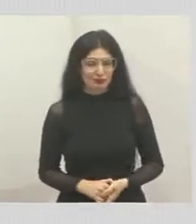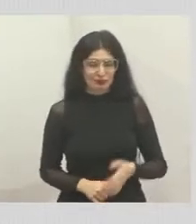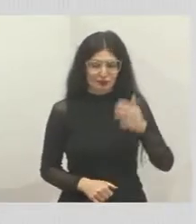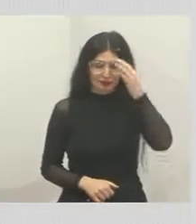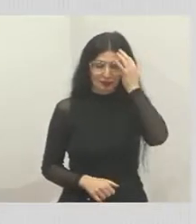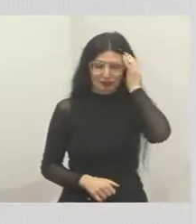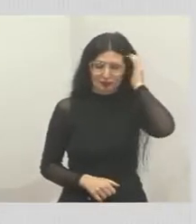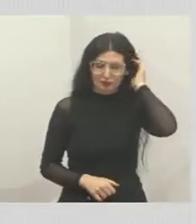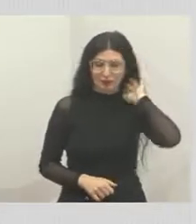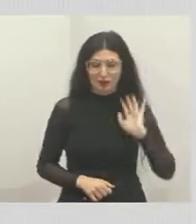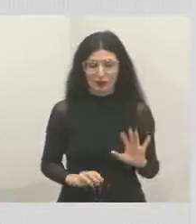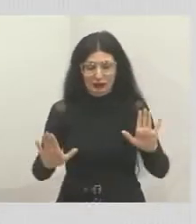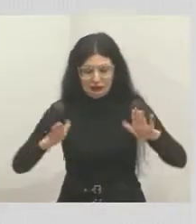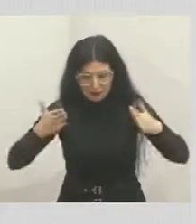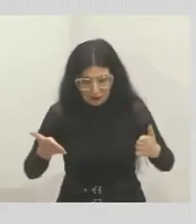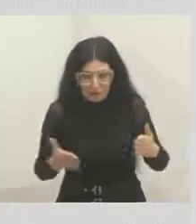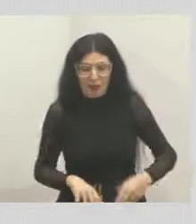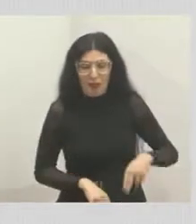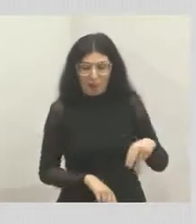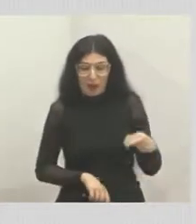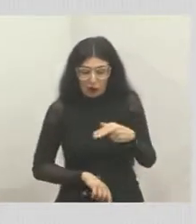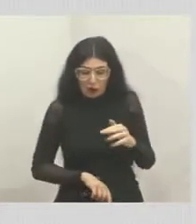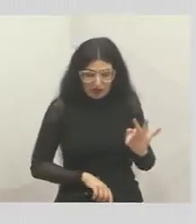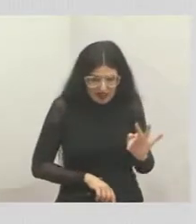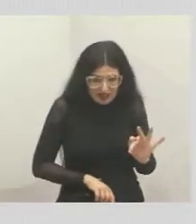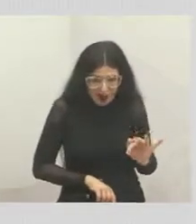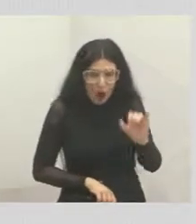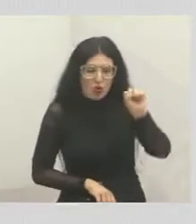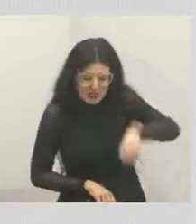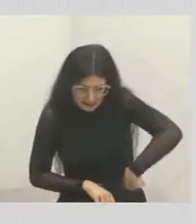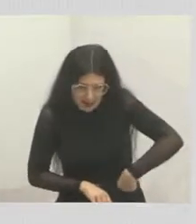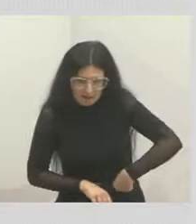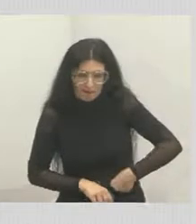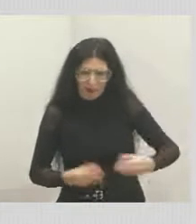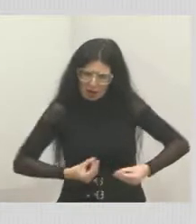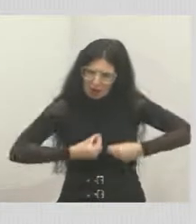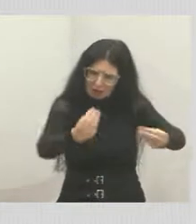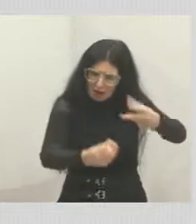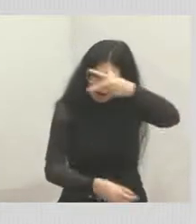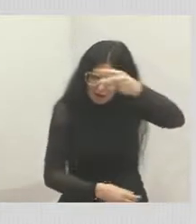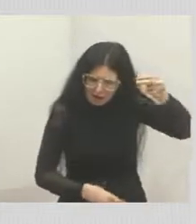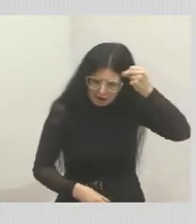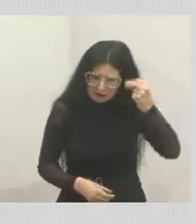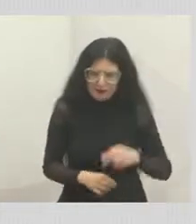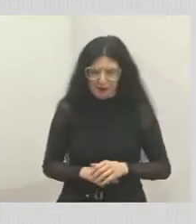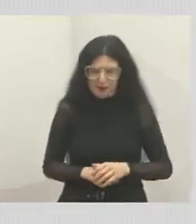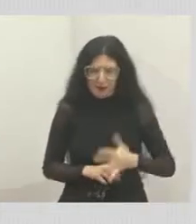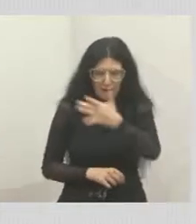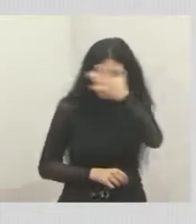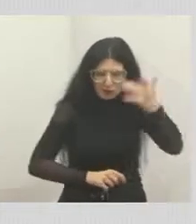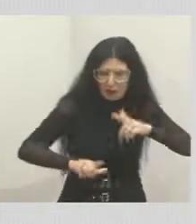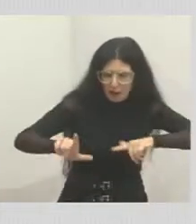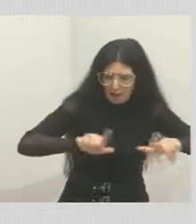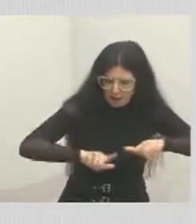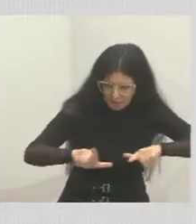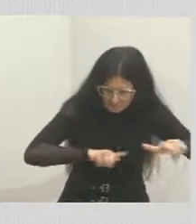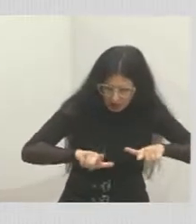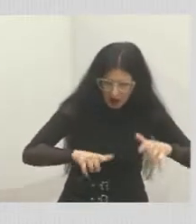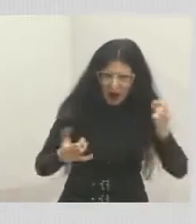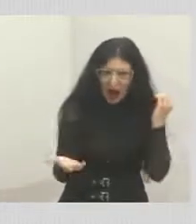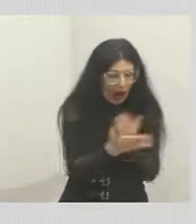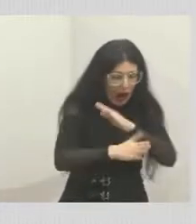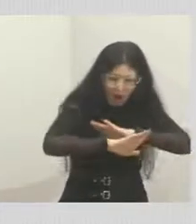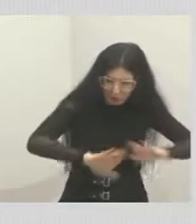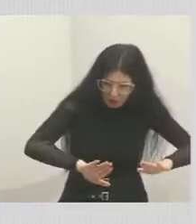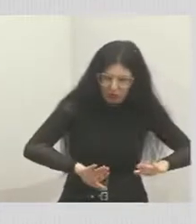processados, e os de baixo são restos a pagar não processados. Então, o primeiro quadro traz Poder Executivo, que seria